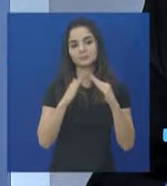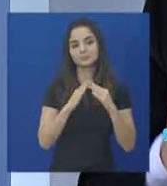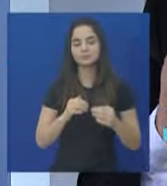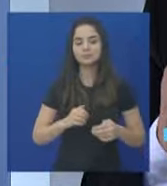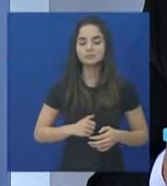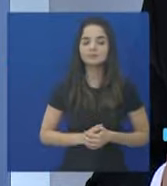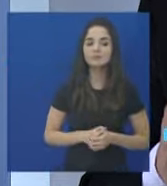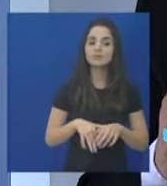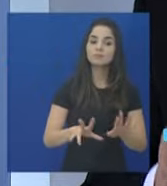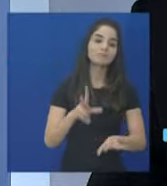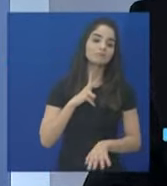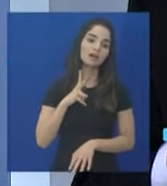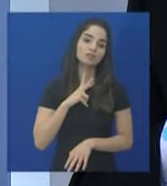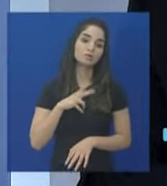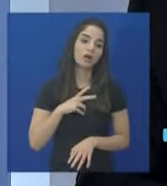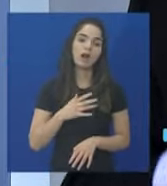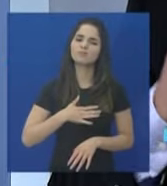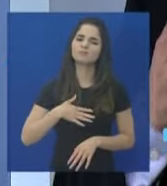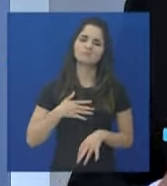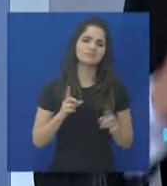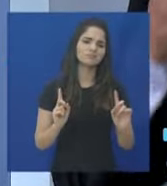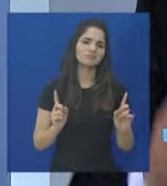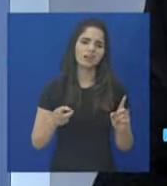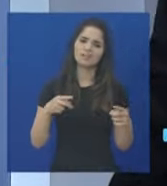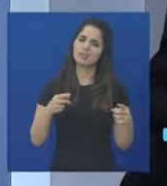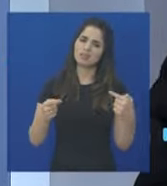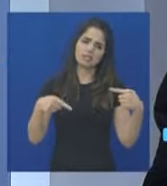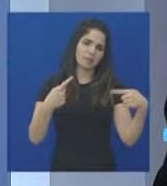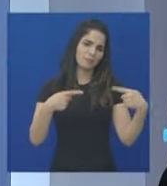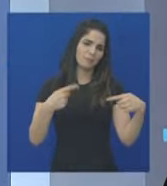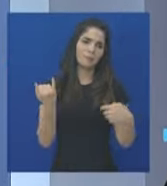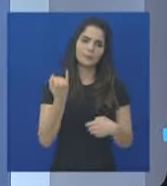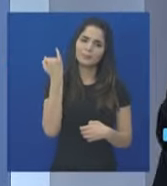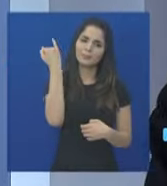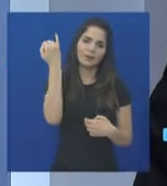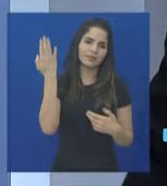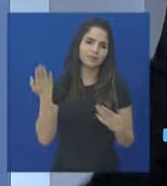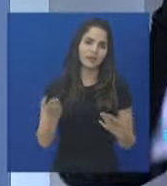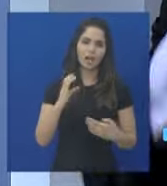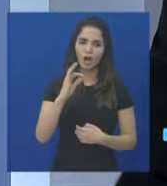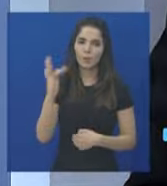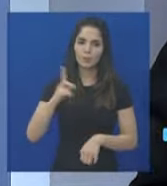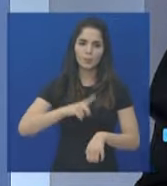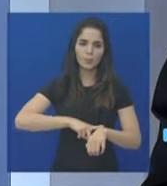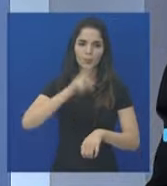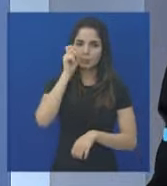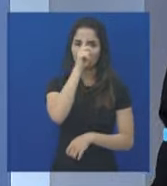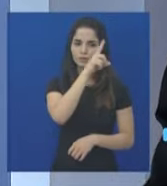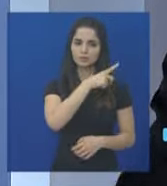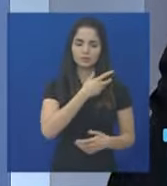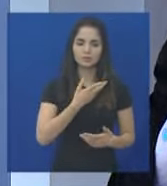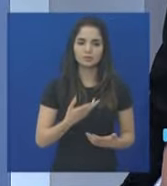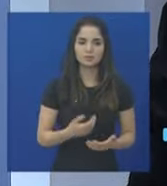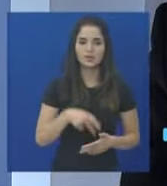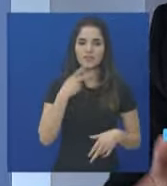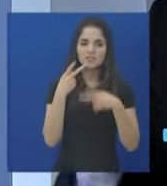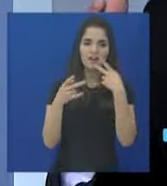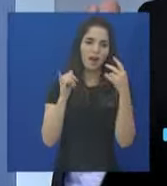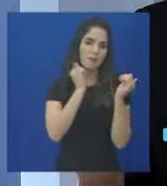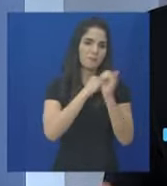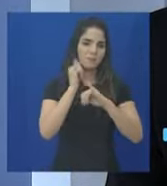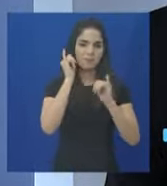é uma questão que eu não gostaria de tocar em um debate tão importante. O município passa um momento tão difícil. E se o em vez de